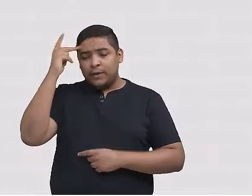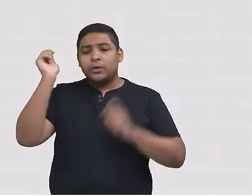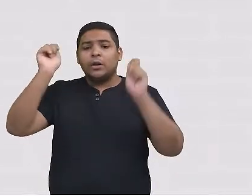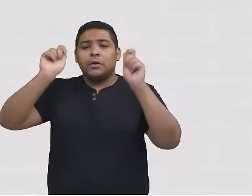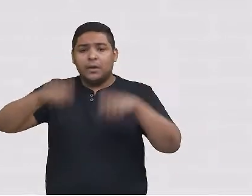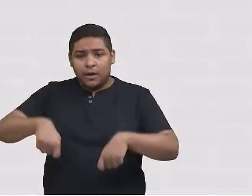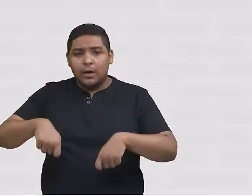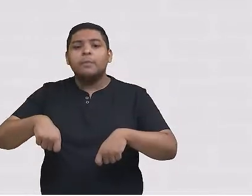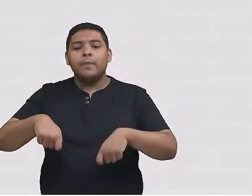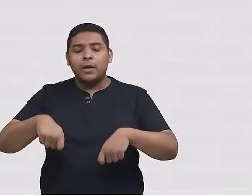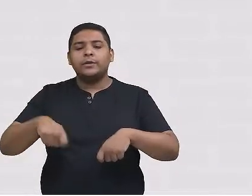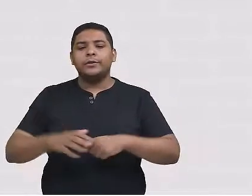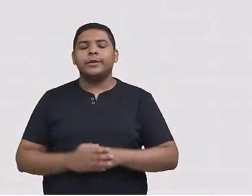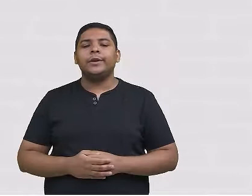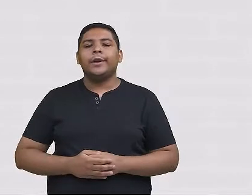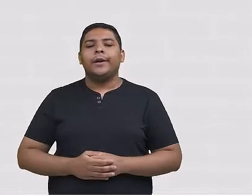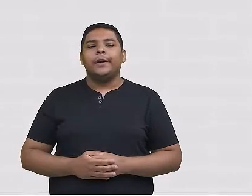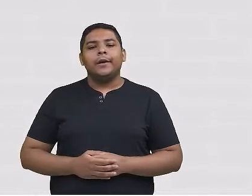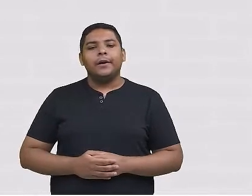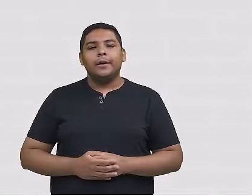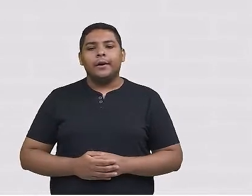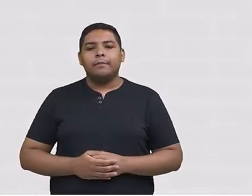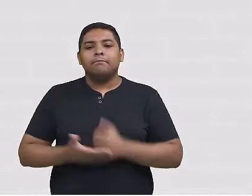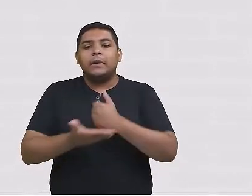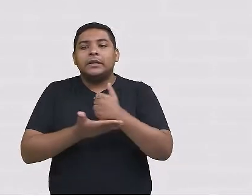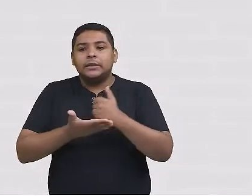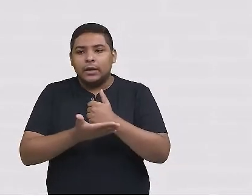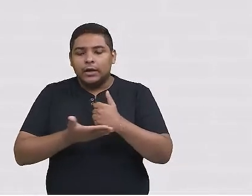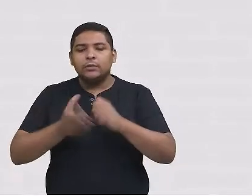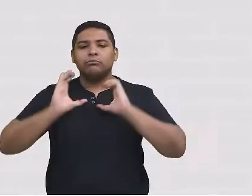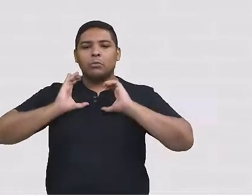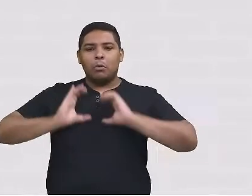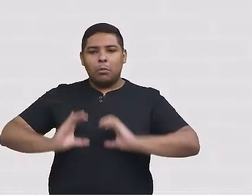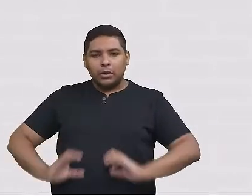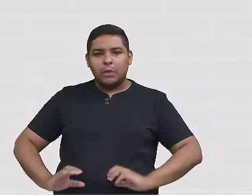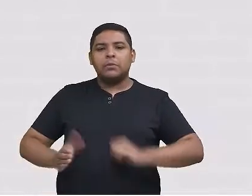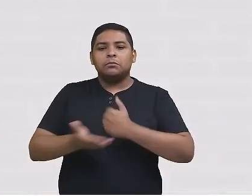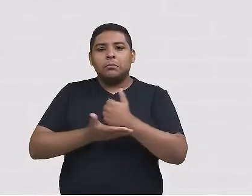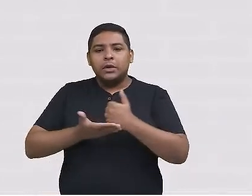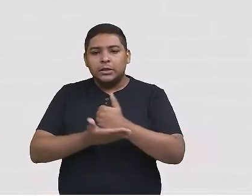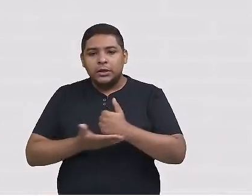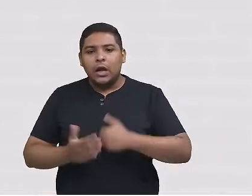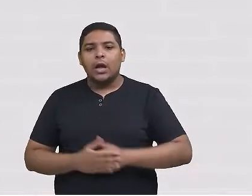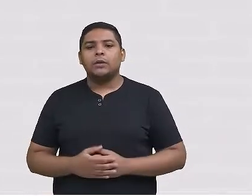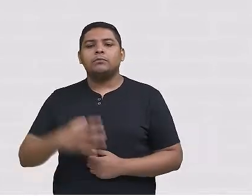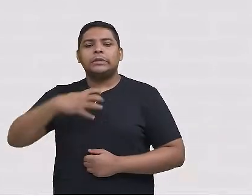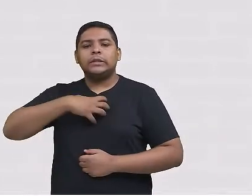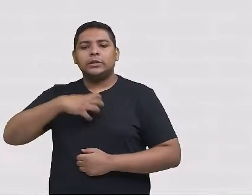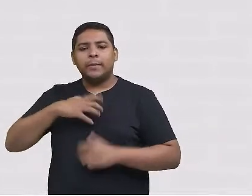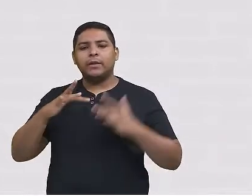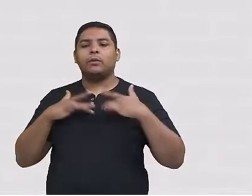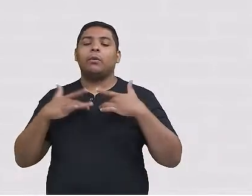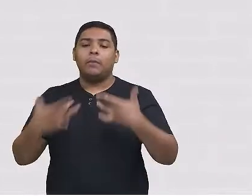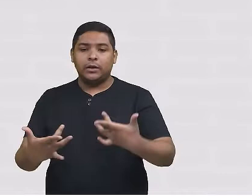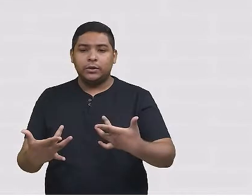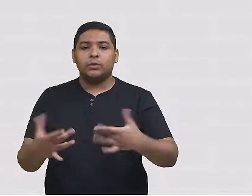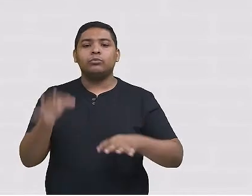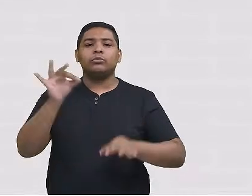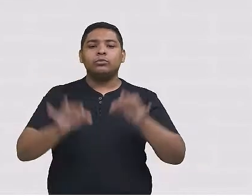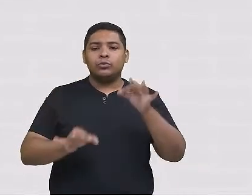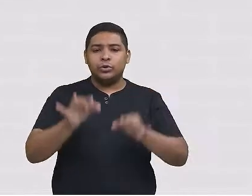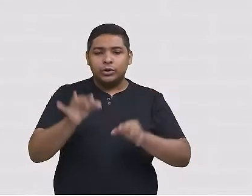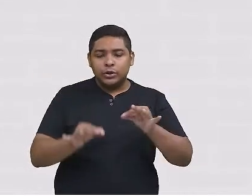de agir, baseada em princípios, tá? Sentimentos de compaixão,